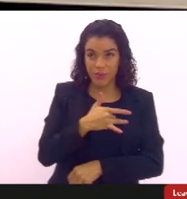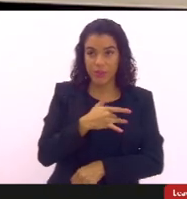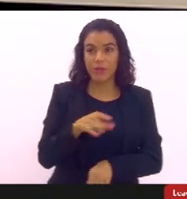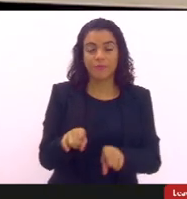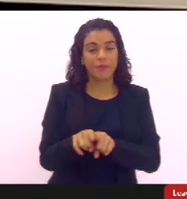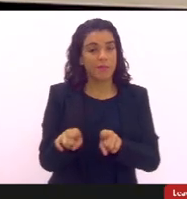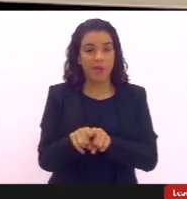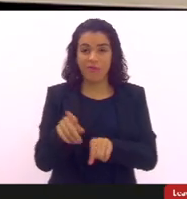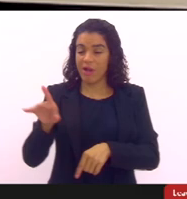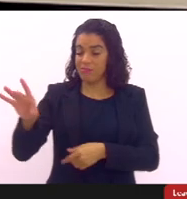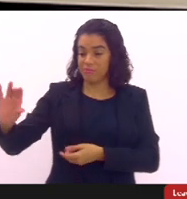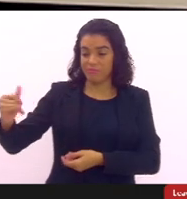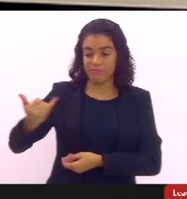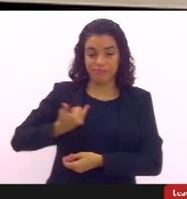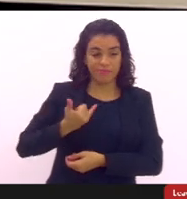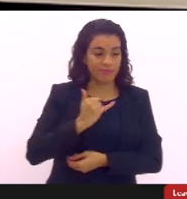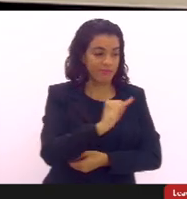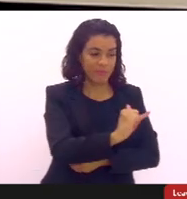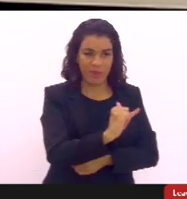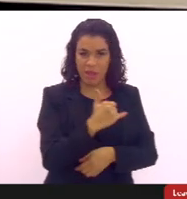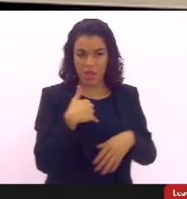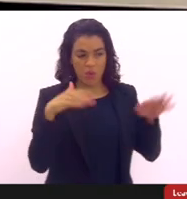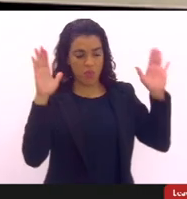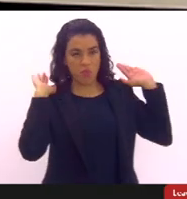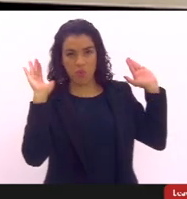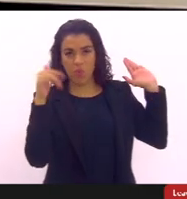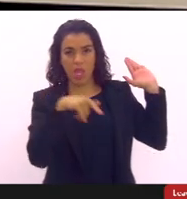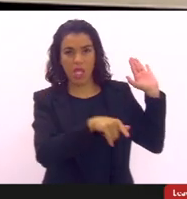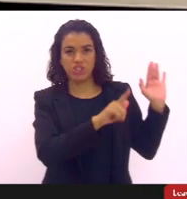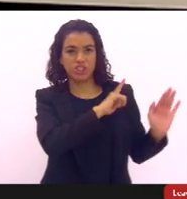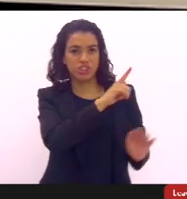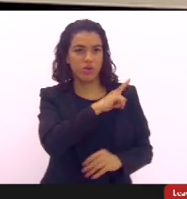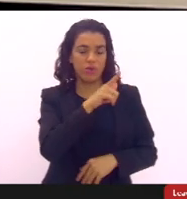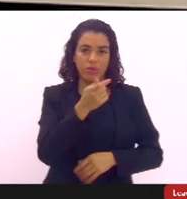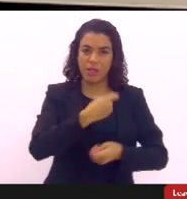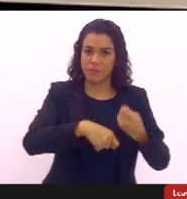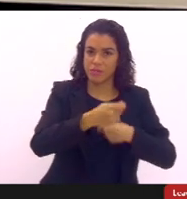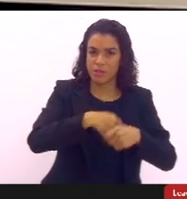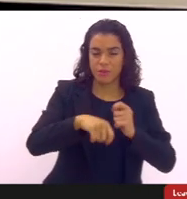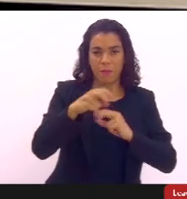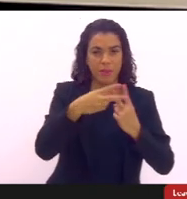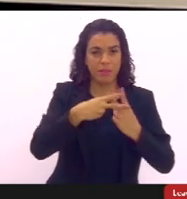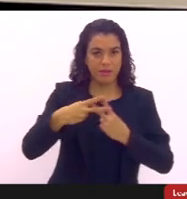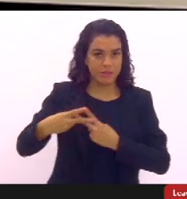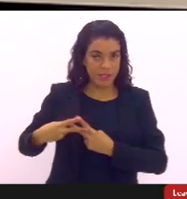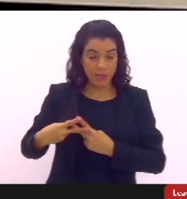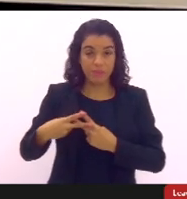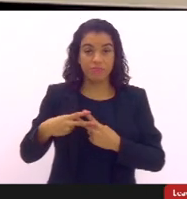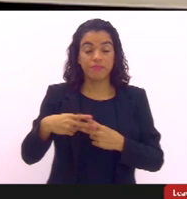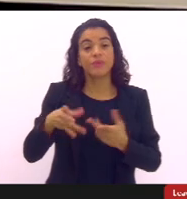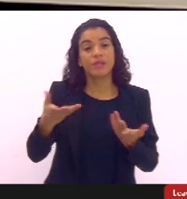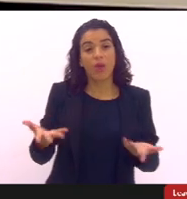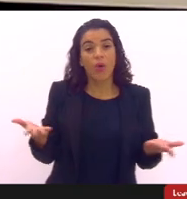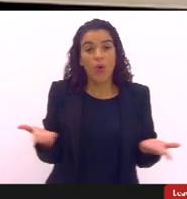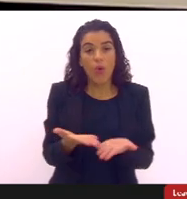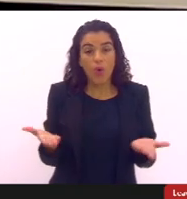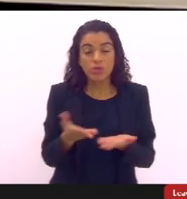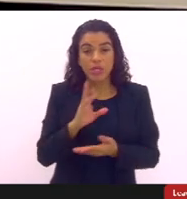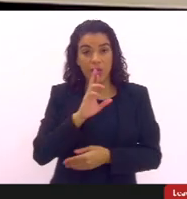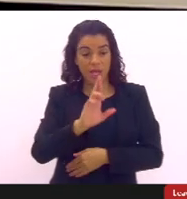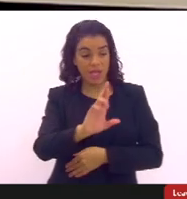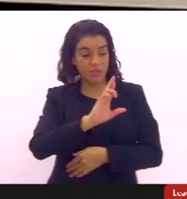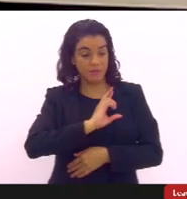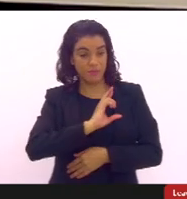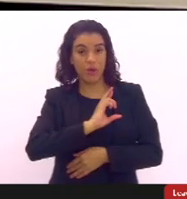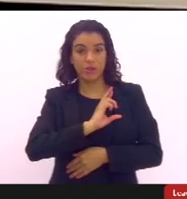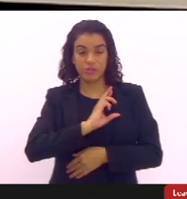Saúde informa que não faz o custeio desse hospital. Esse hospital é da gestão da Secretaria de Administração Penitenciária. De maneira que hoje a resposta que o Ministério Público